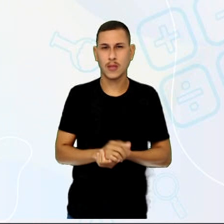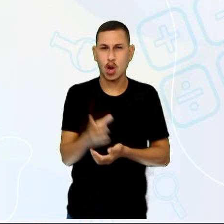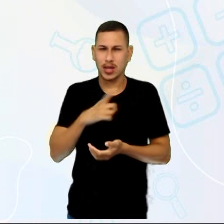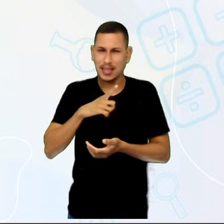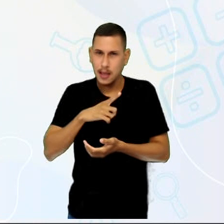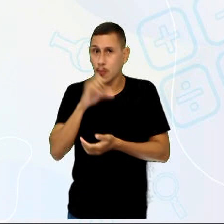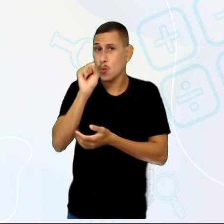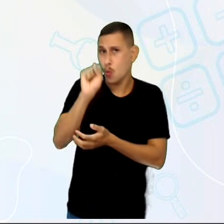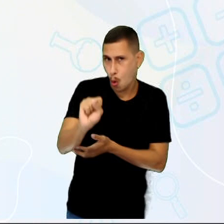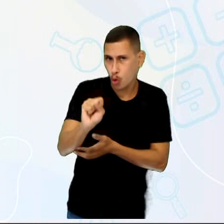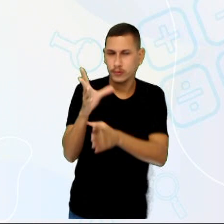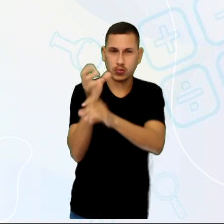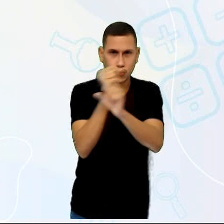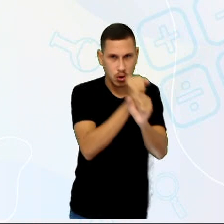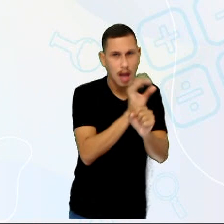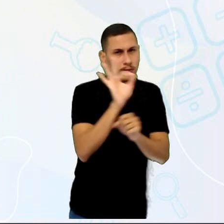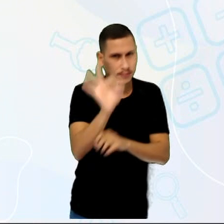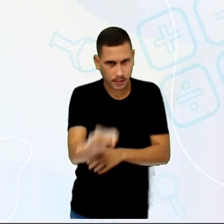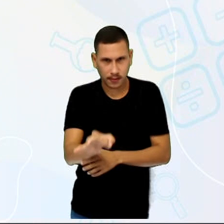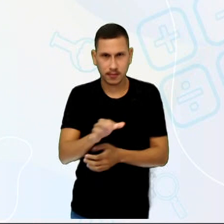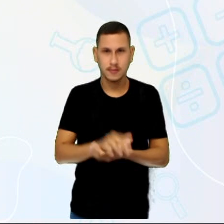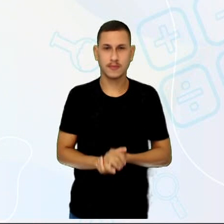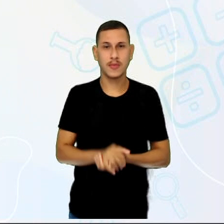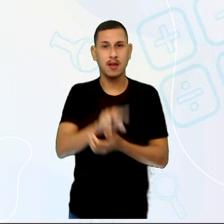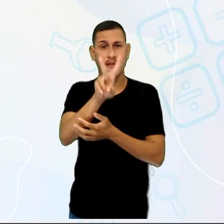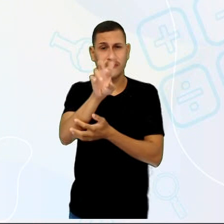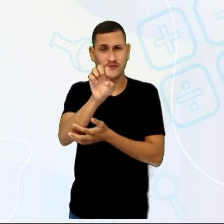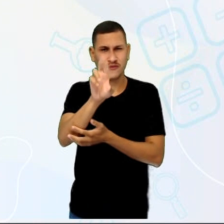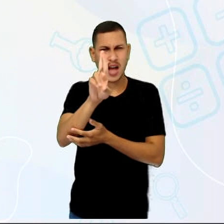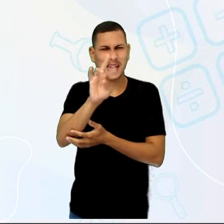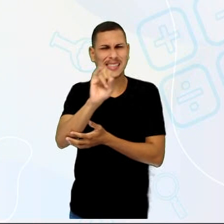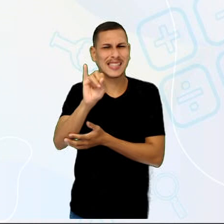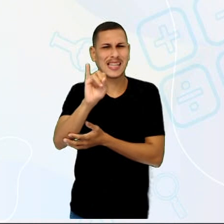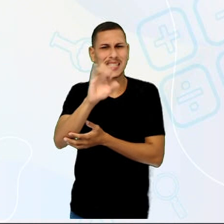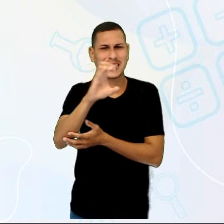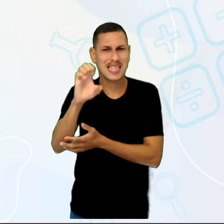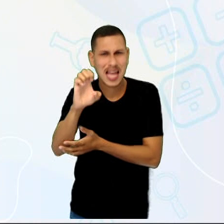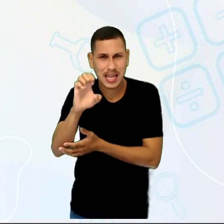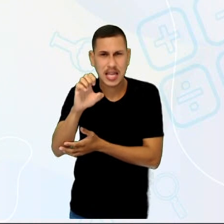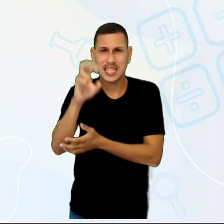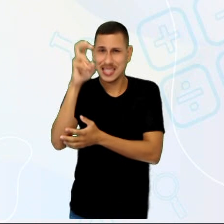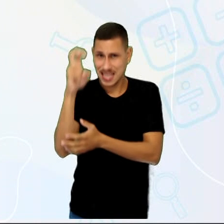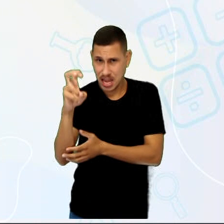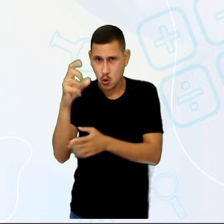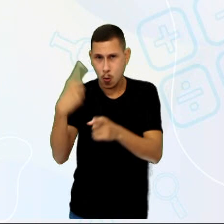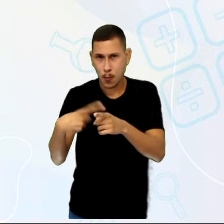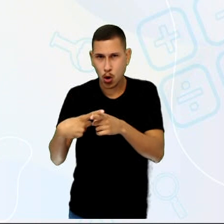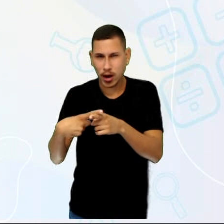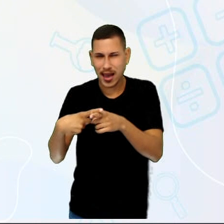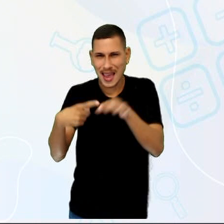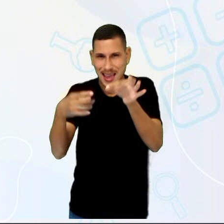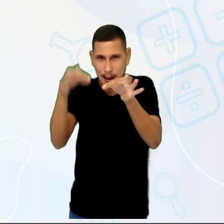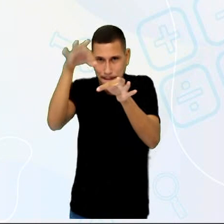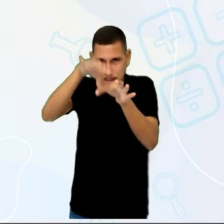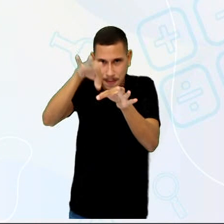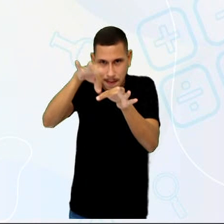8 arestas no total, né? E no vértice, a gente vai ter 5, porque é o ponto de encontro,